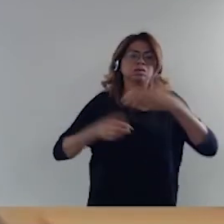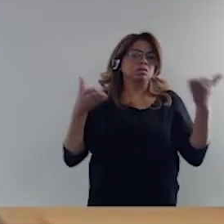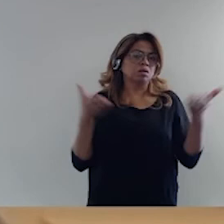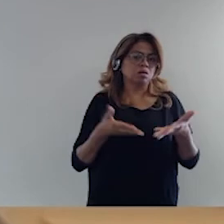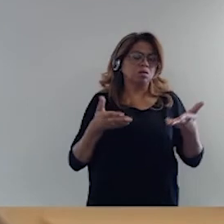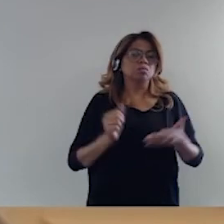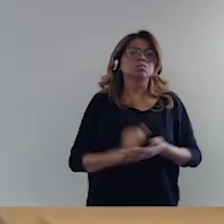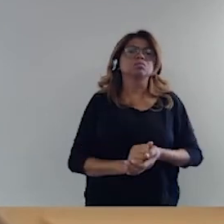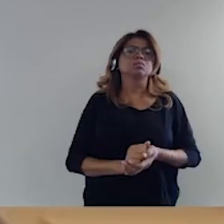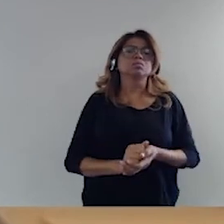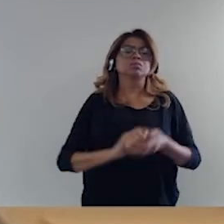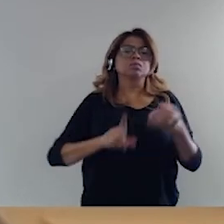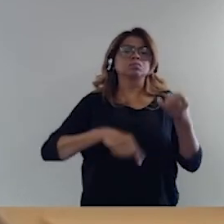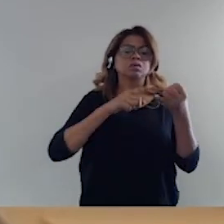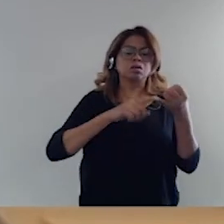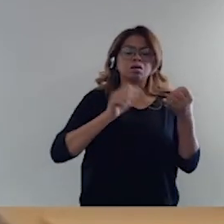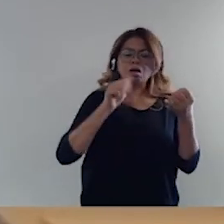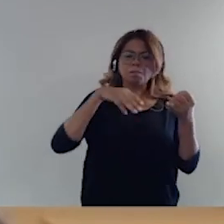Amazon, Apple,